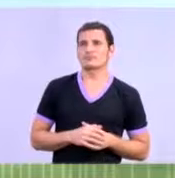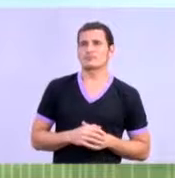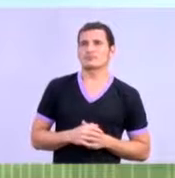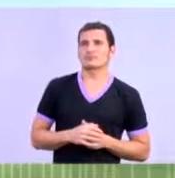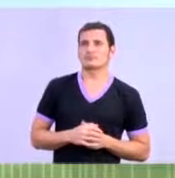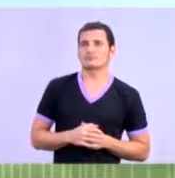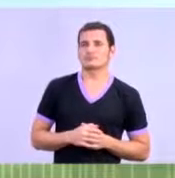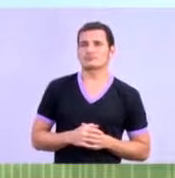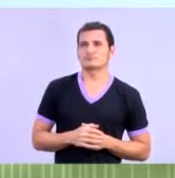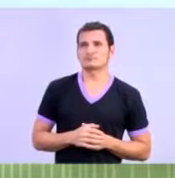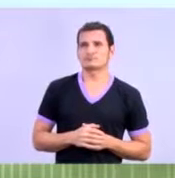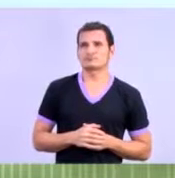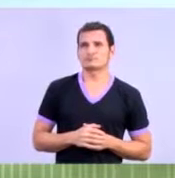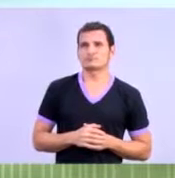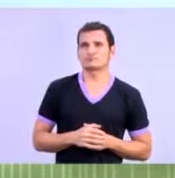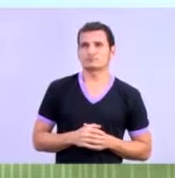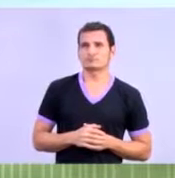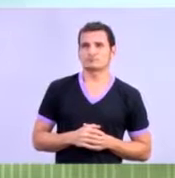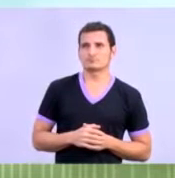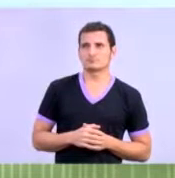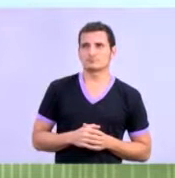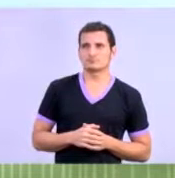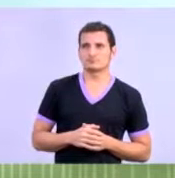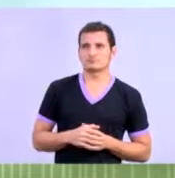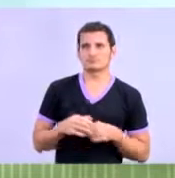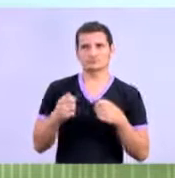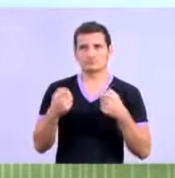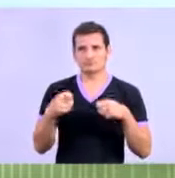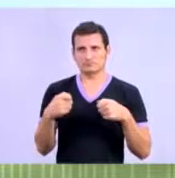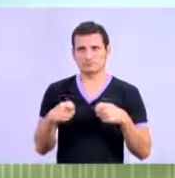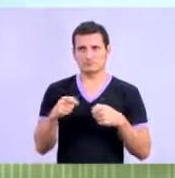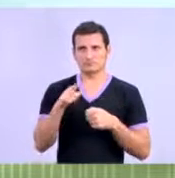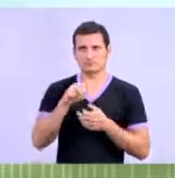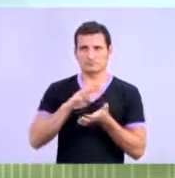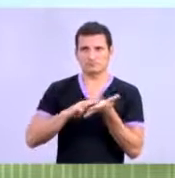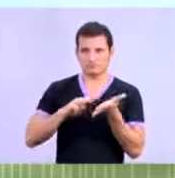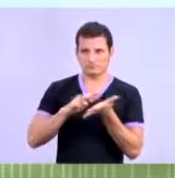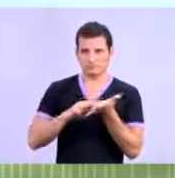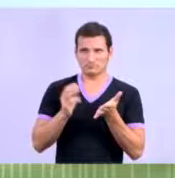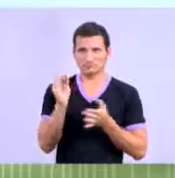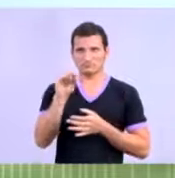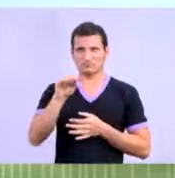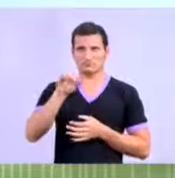abordado o assunto, é necessário definir o método set